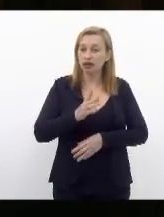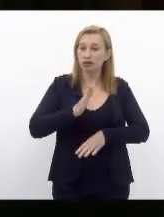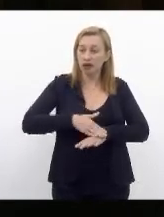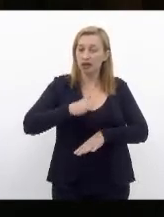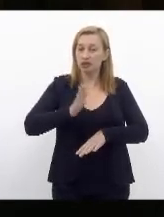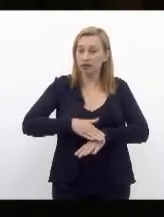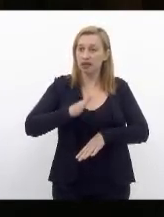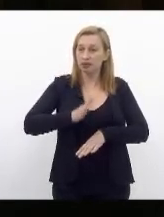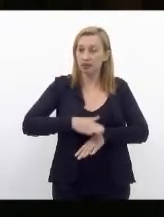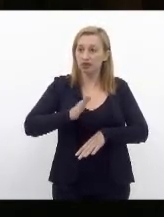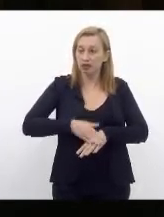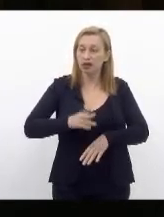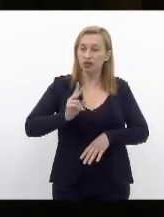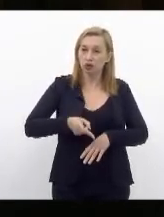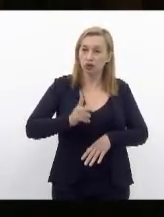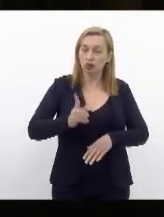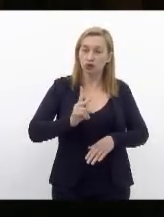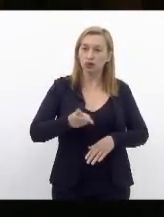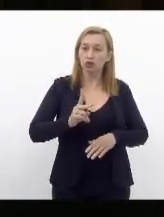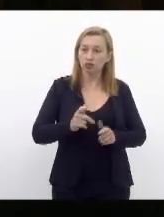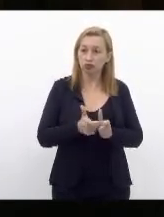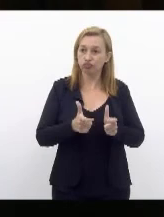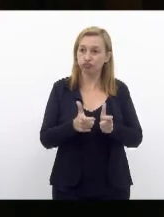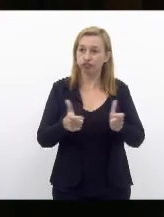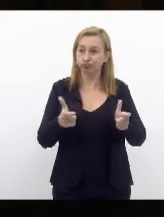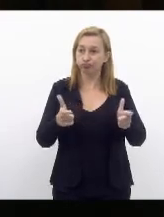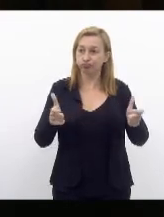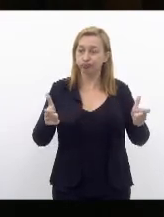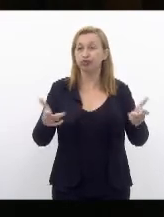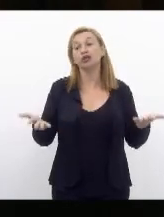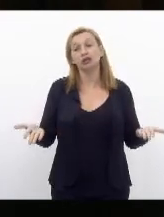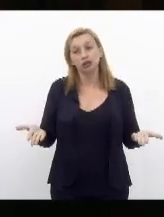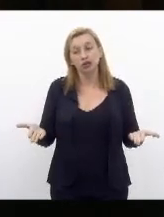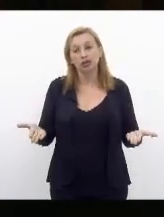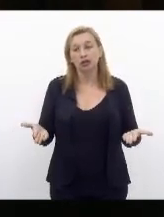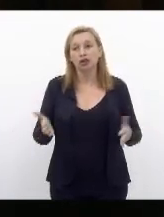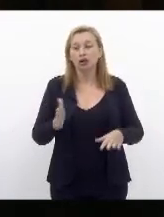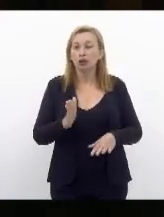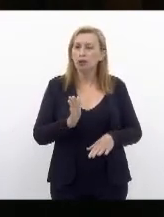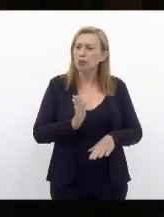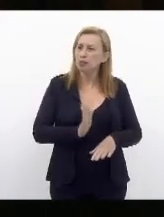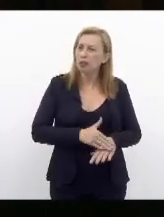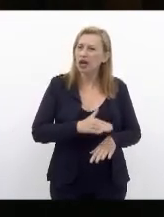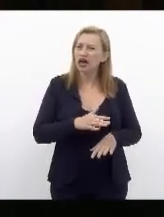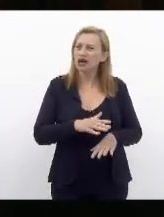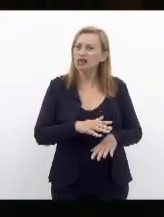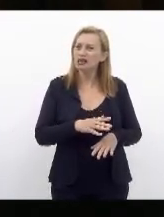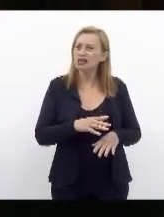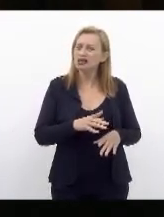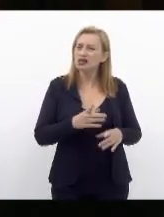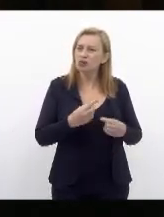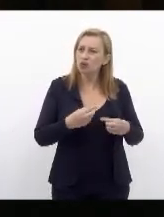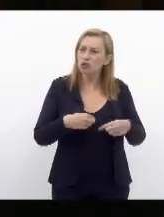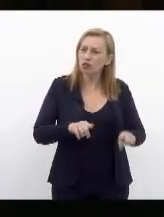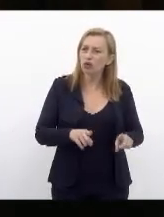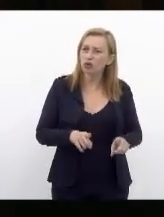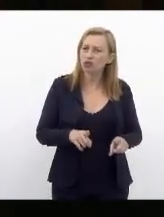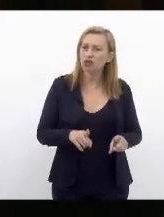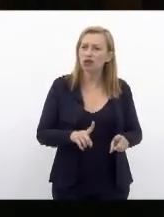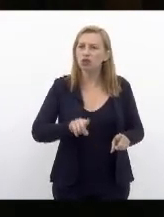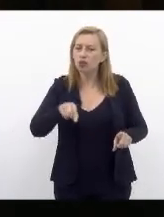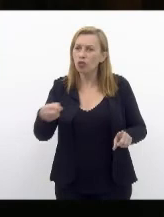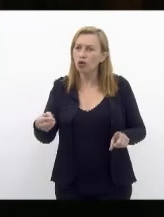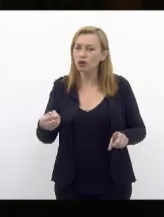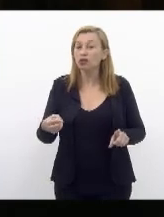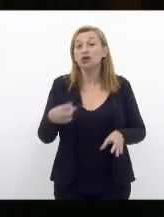ganhando mais corpo, ganhando proporções e cada vez mais assassinando a reputação dos envolvidos. E